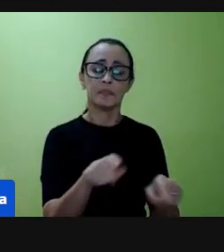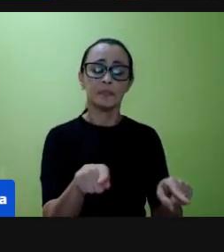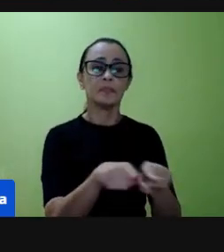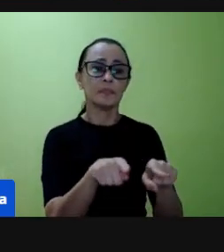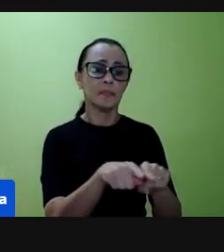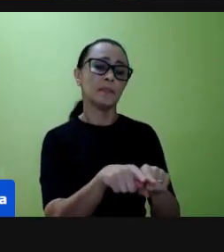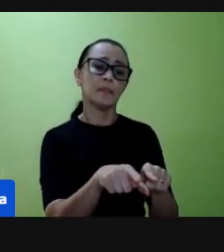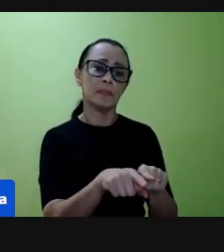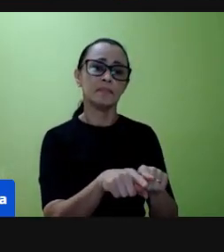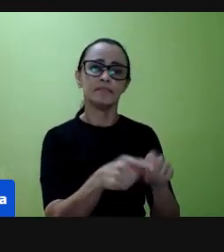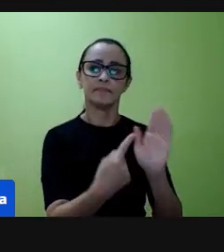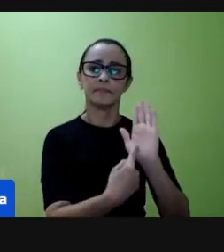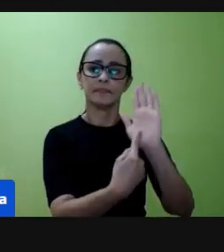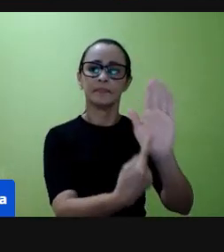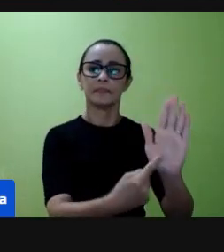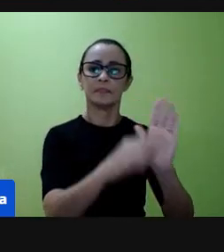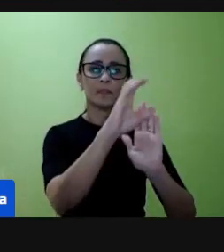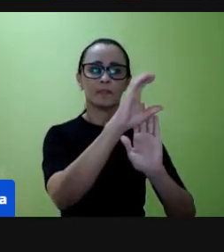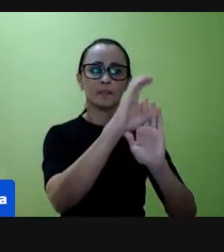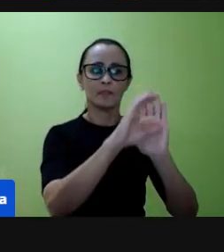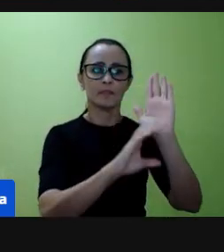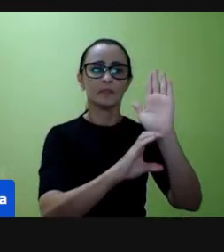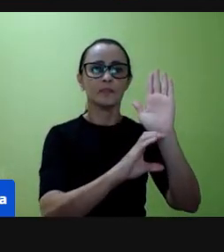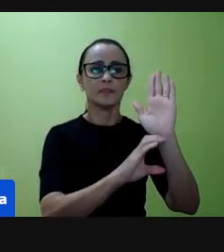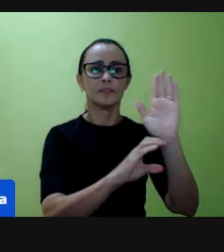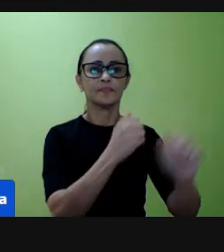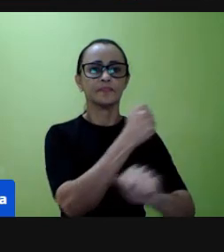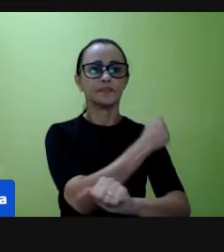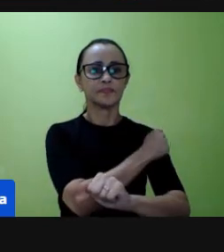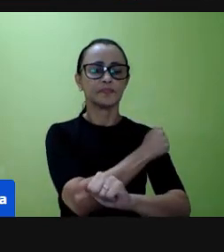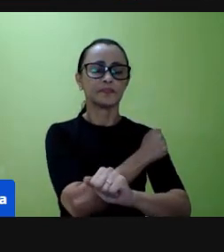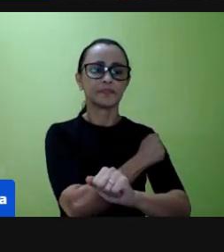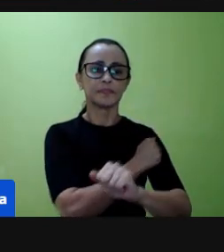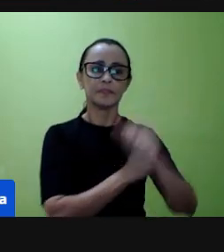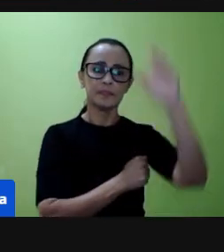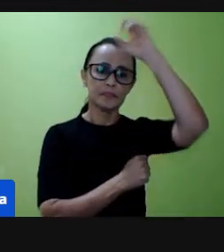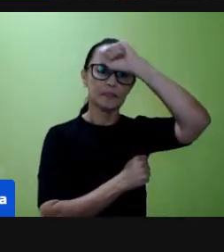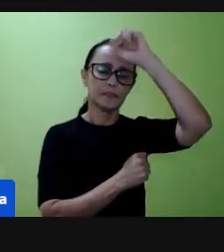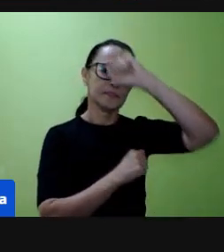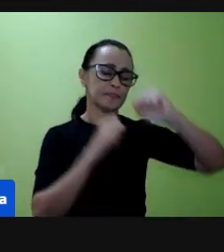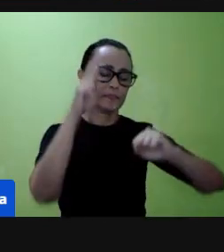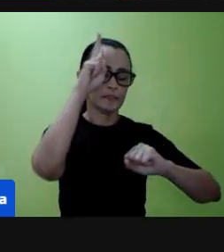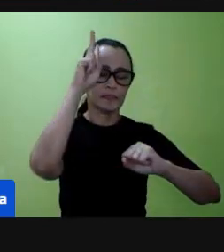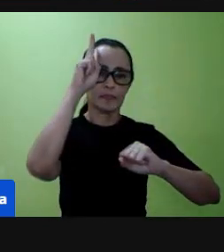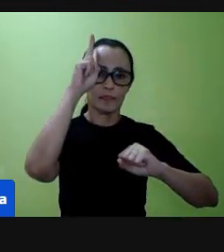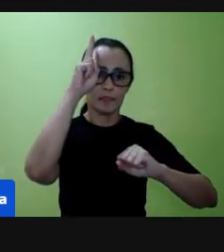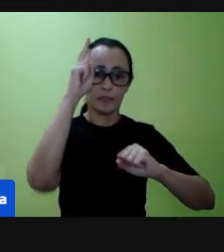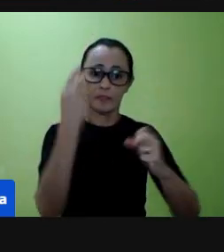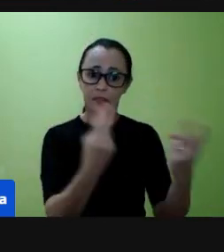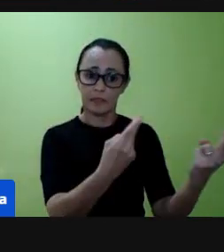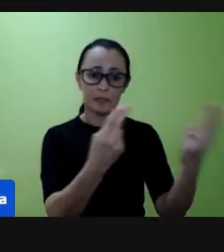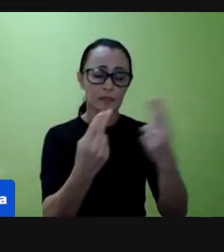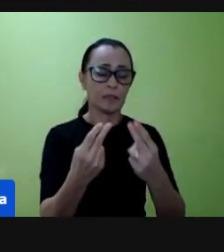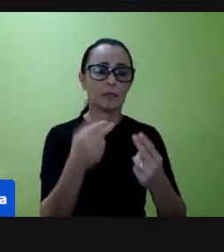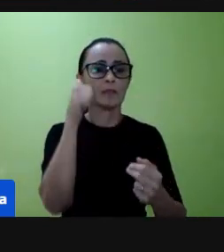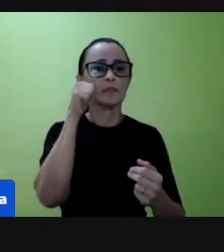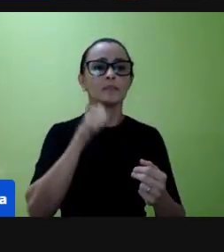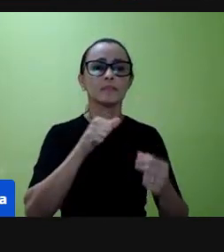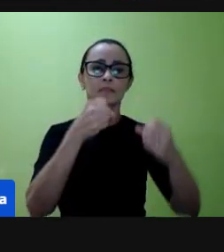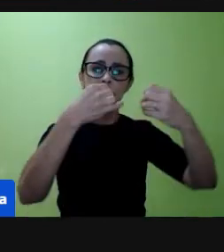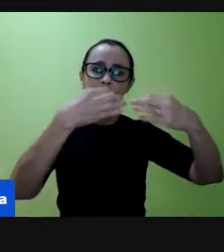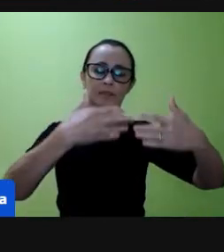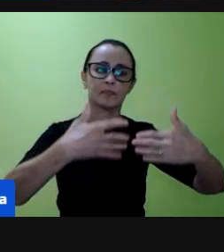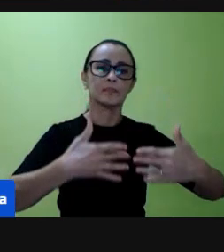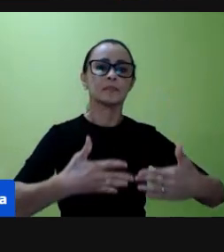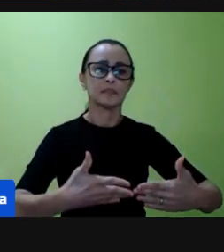conteúdo. Né? Esse aluno, ele aprende história, como a professora Elisângela falou, de várias formas, né? Ele tem